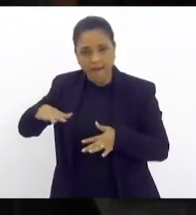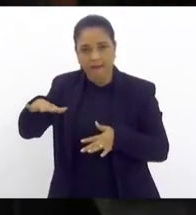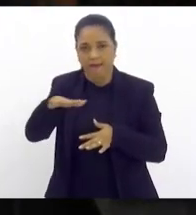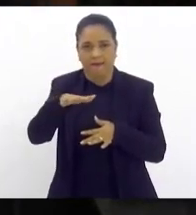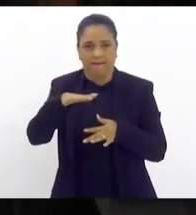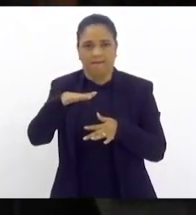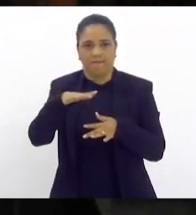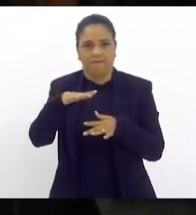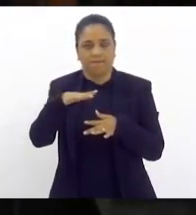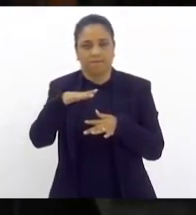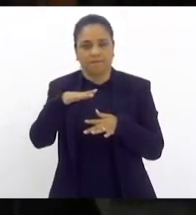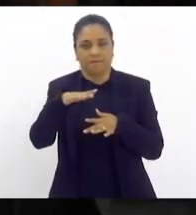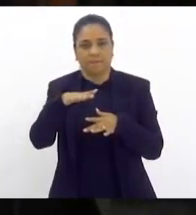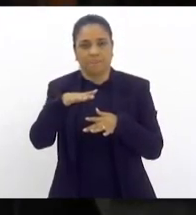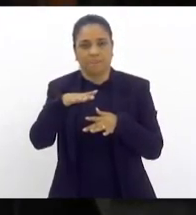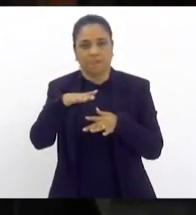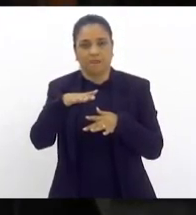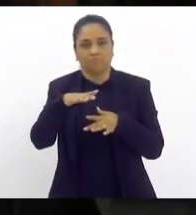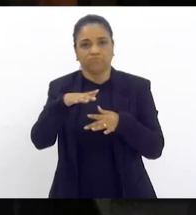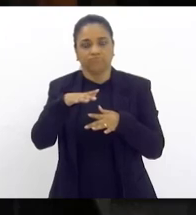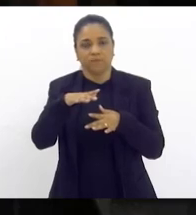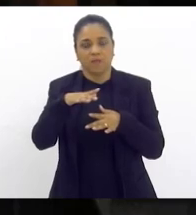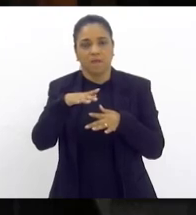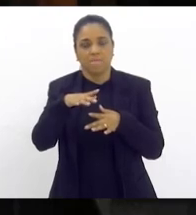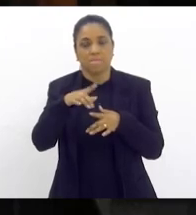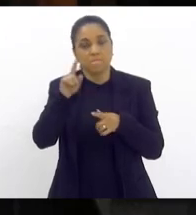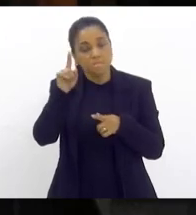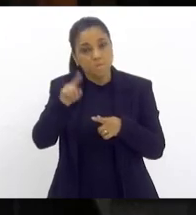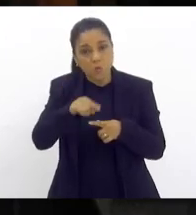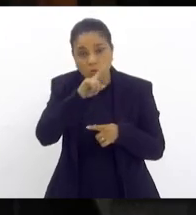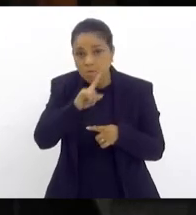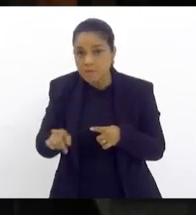constituindo infração disciplinar além